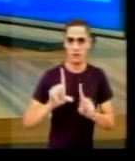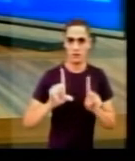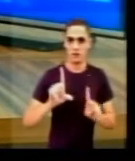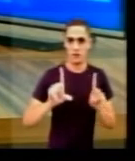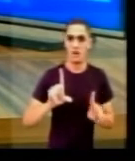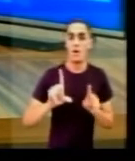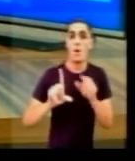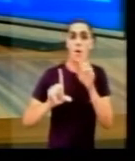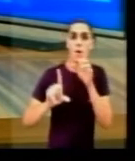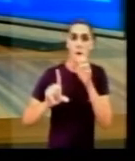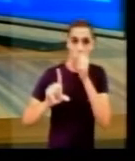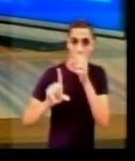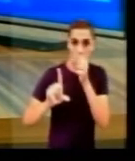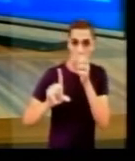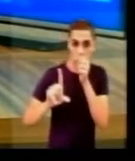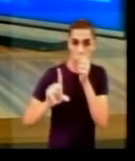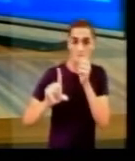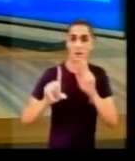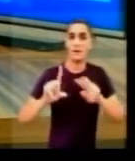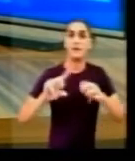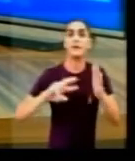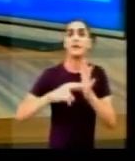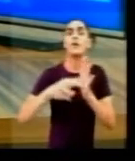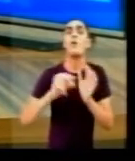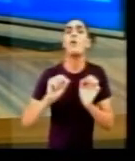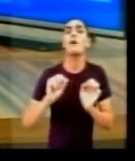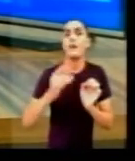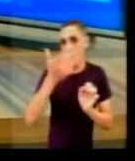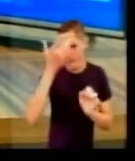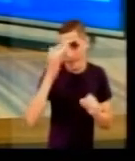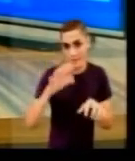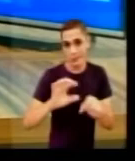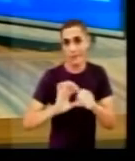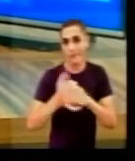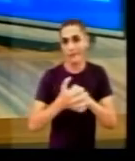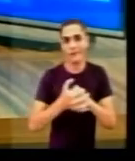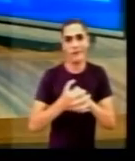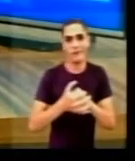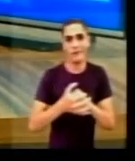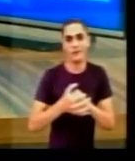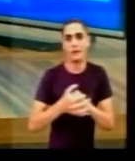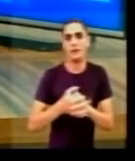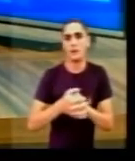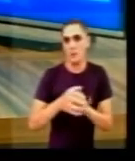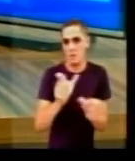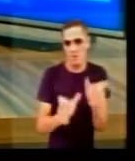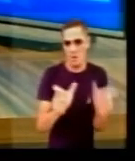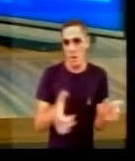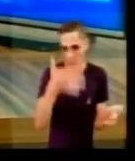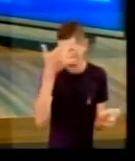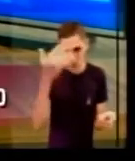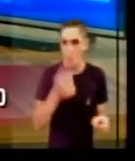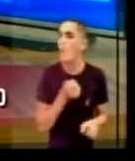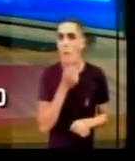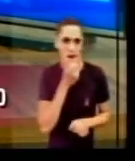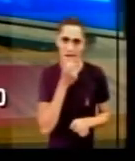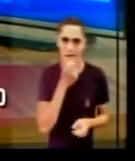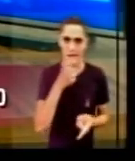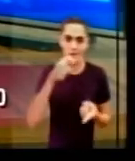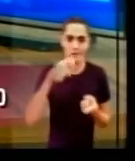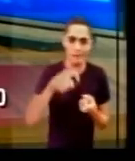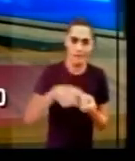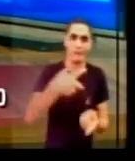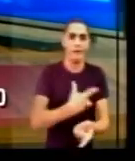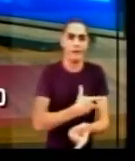que são os casos que não foram testados. Tá certo? E como você